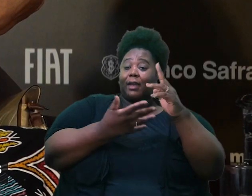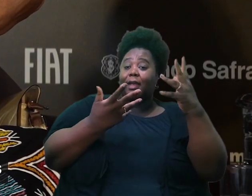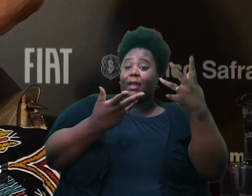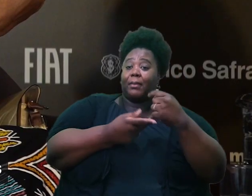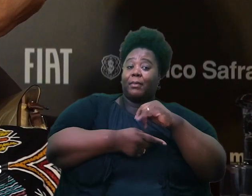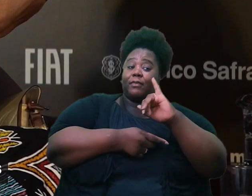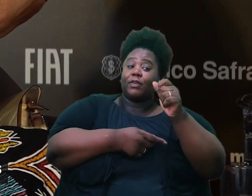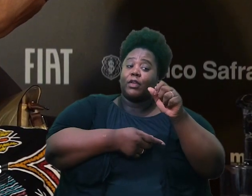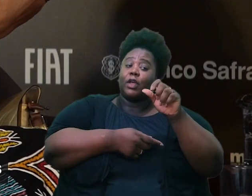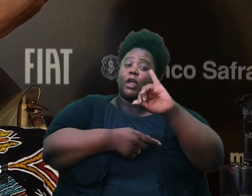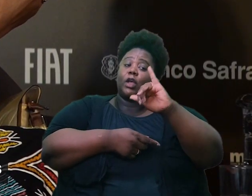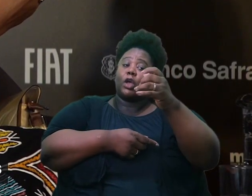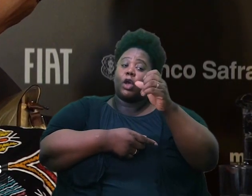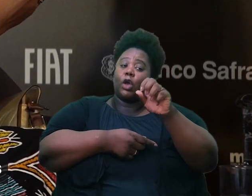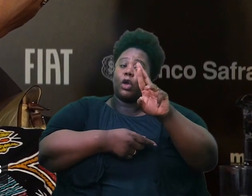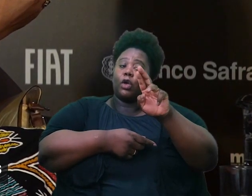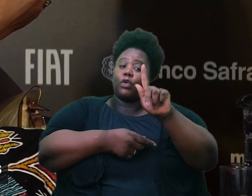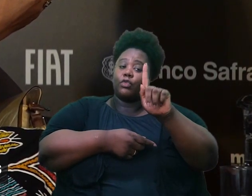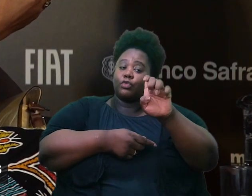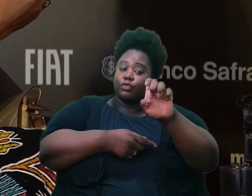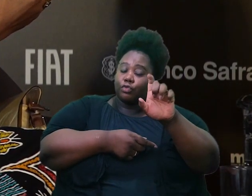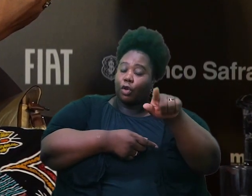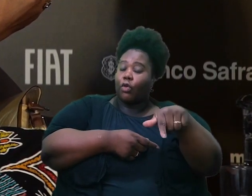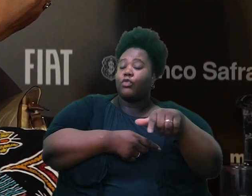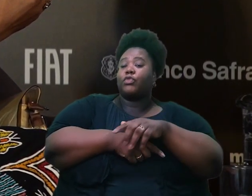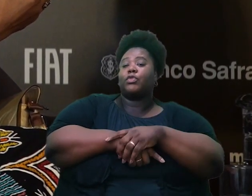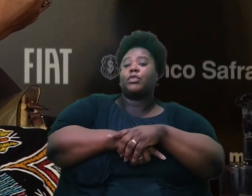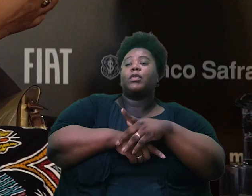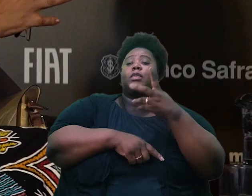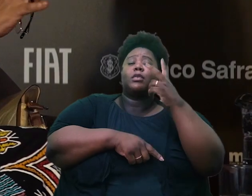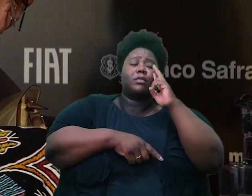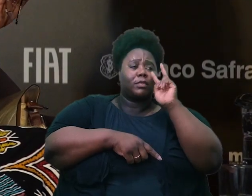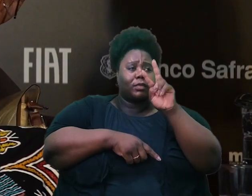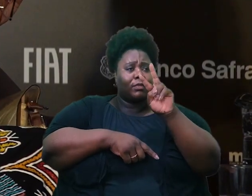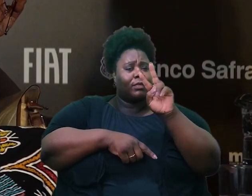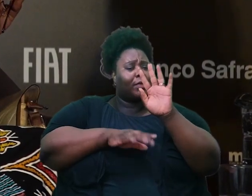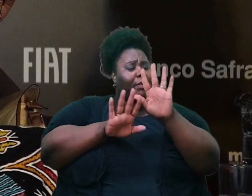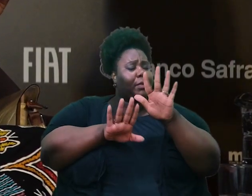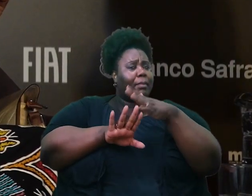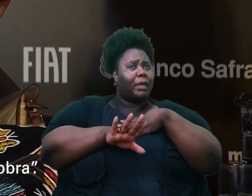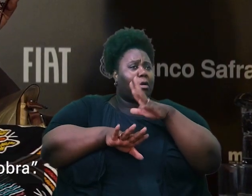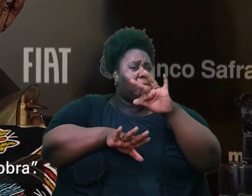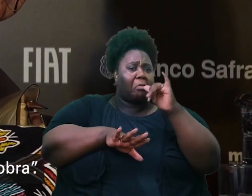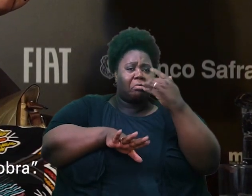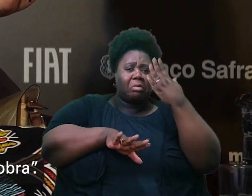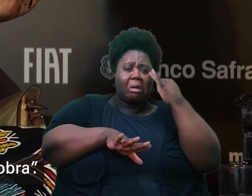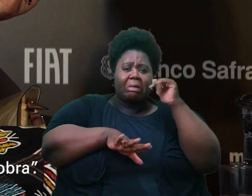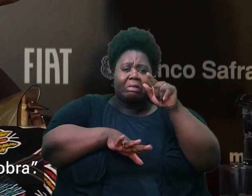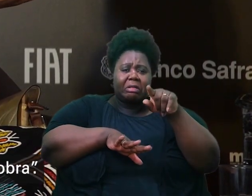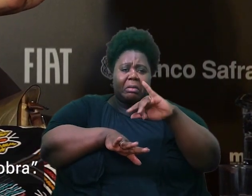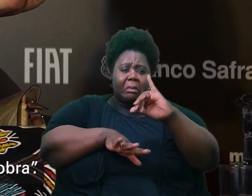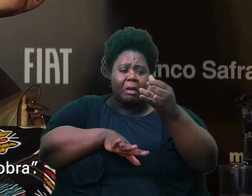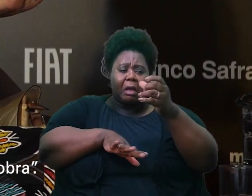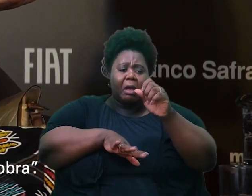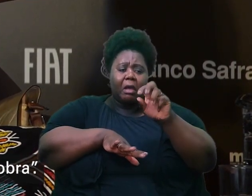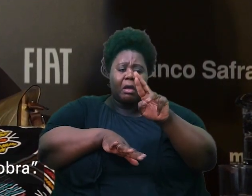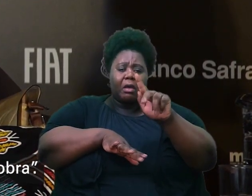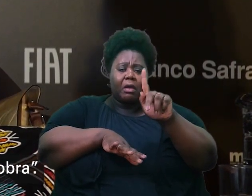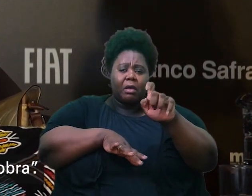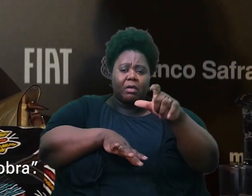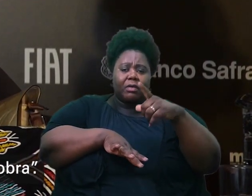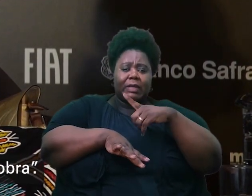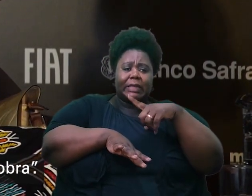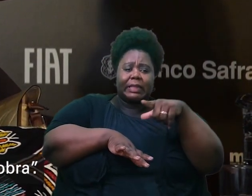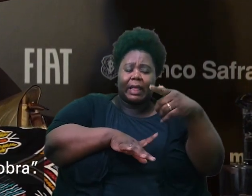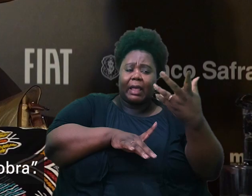do Jorge dos Anjos, né, e você fala assim, mas espera aí, eu nunca soube sequer que Jorge tinha esse